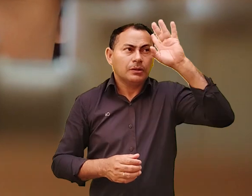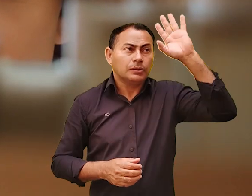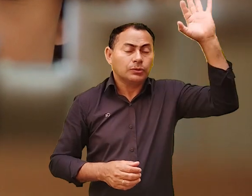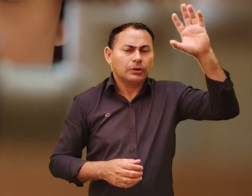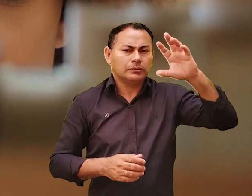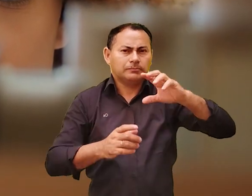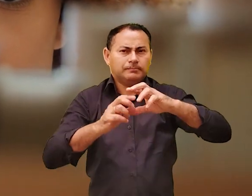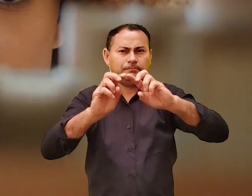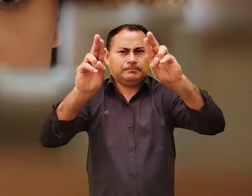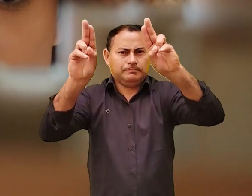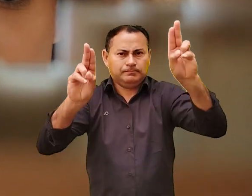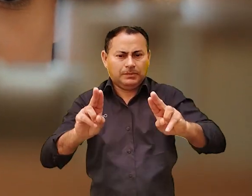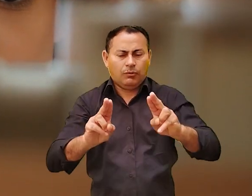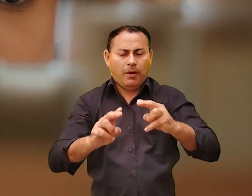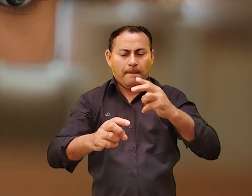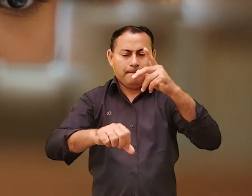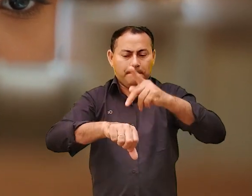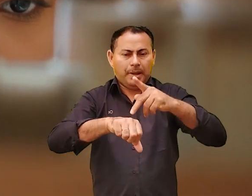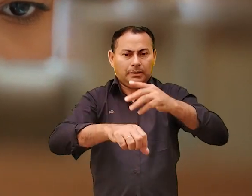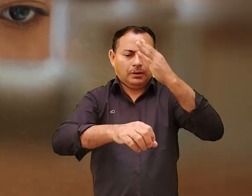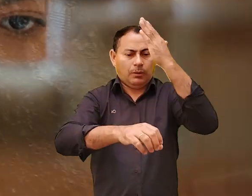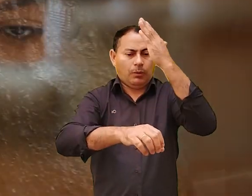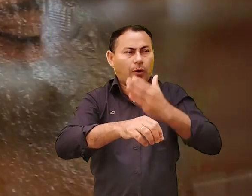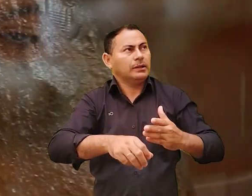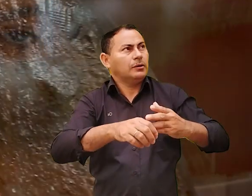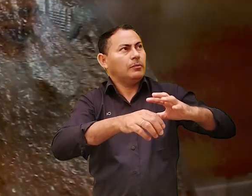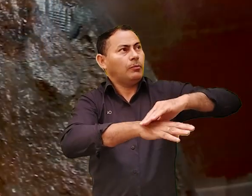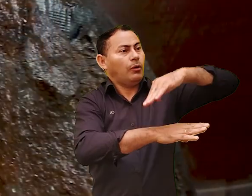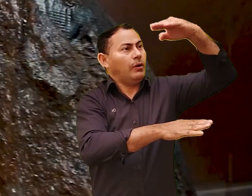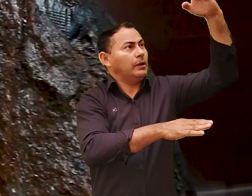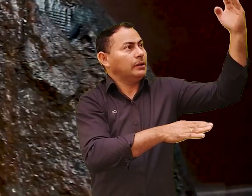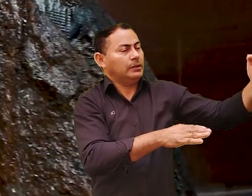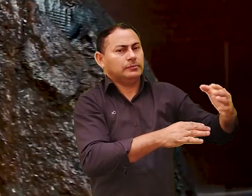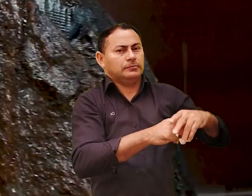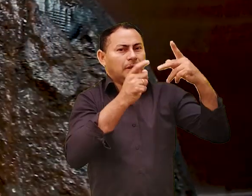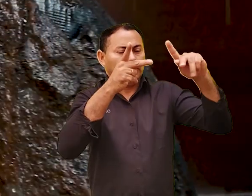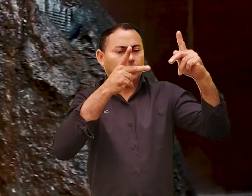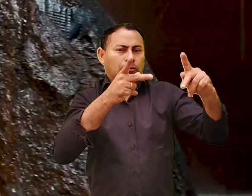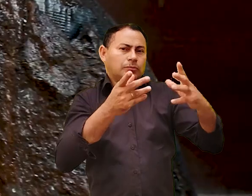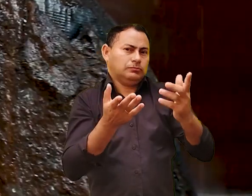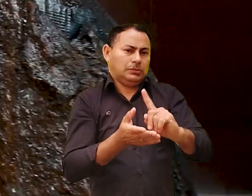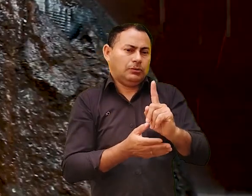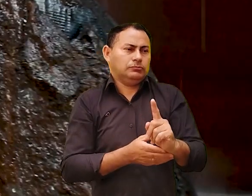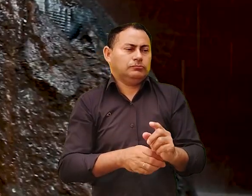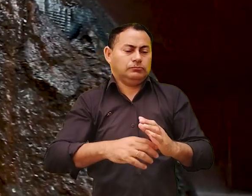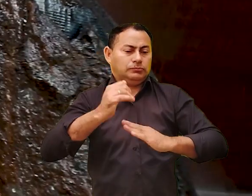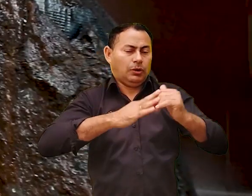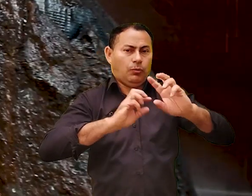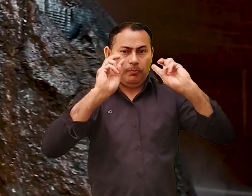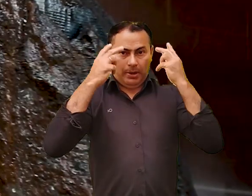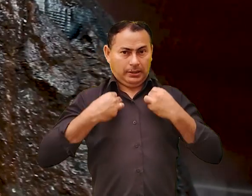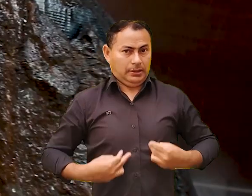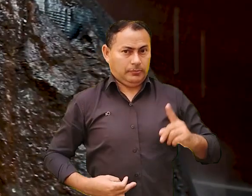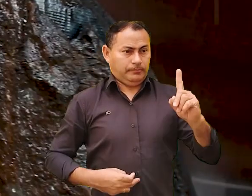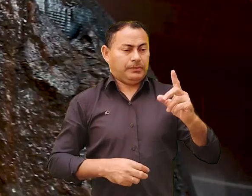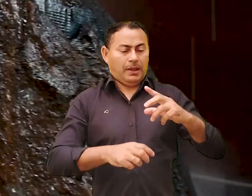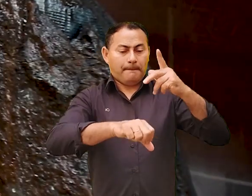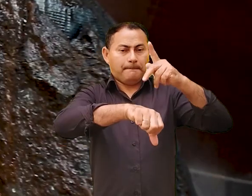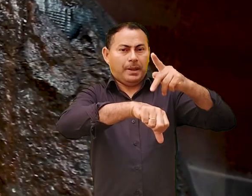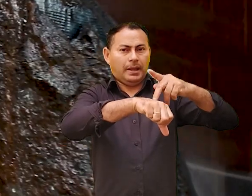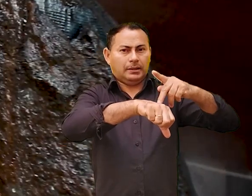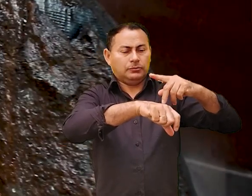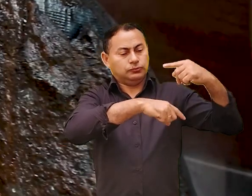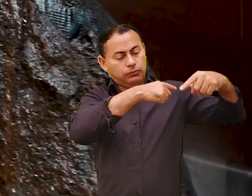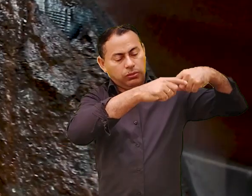de Nabucodonosor, uma pedra foi cortada fora de uma montanha de maneira sobrenatural, não por mãos humanas. Esta